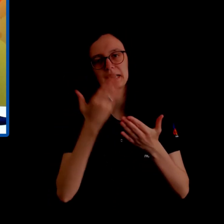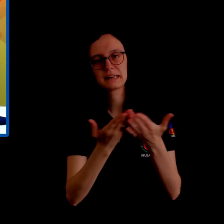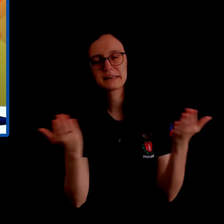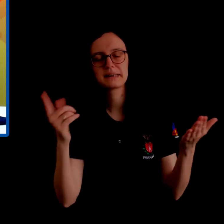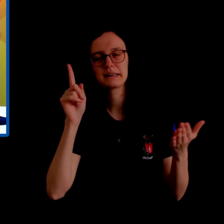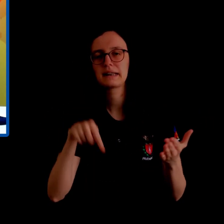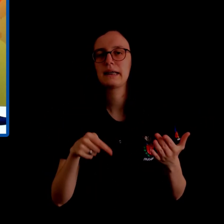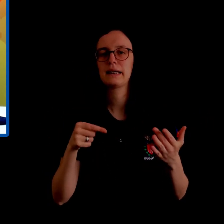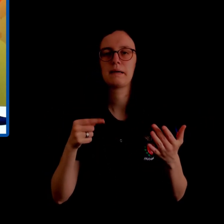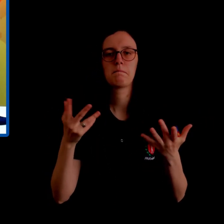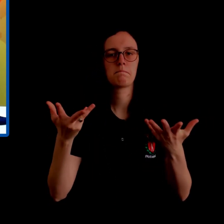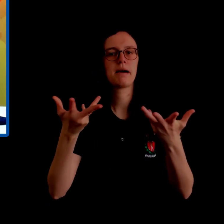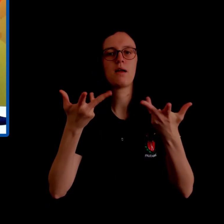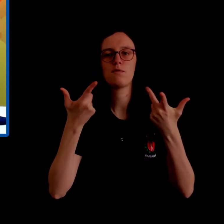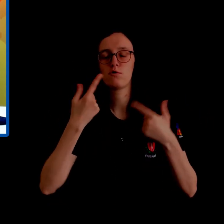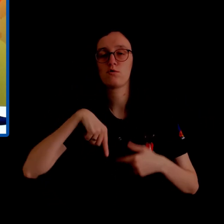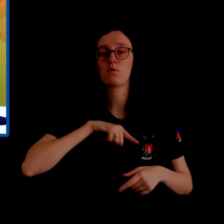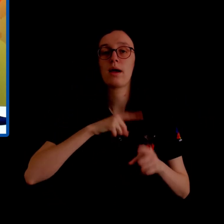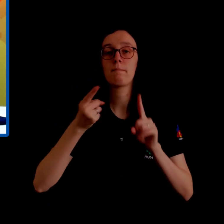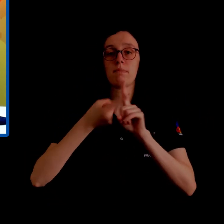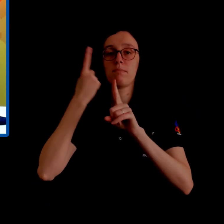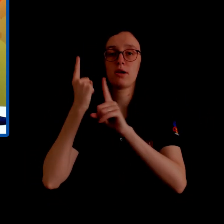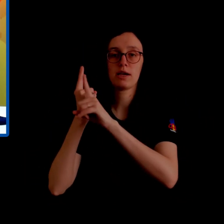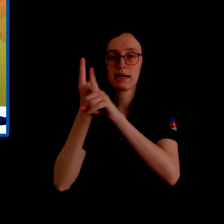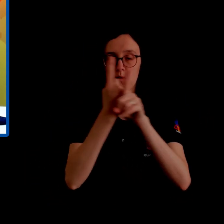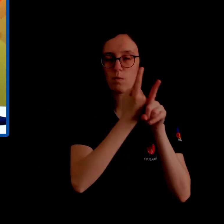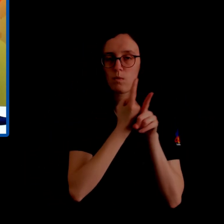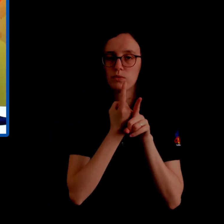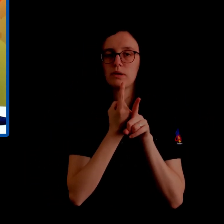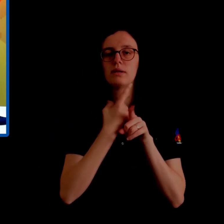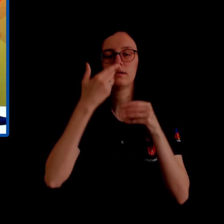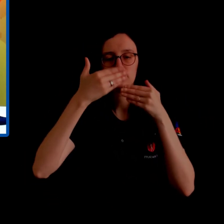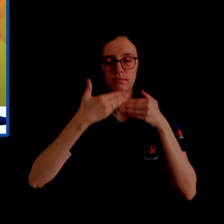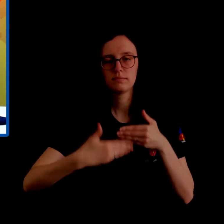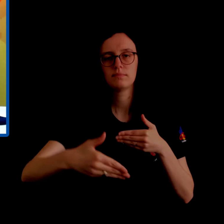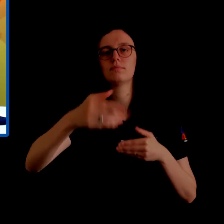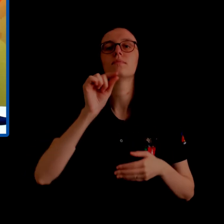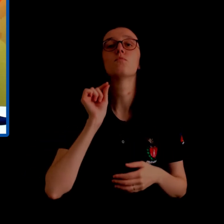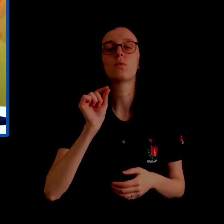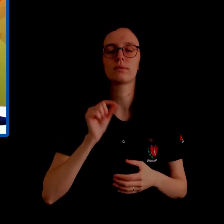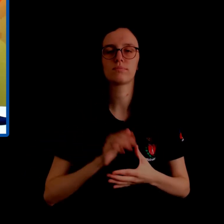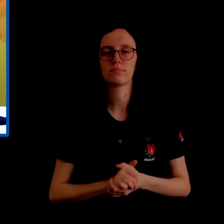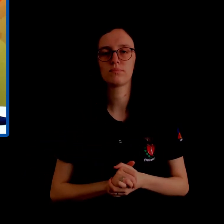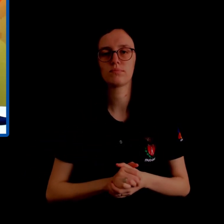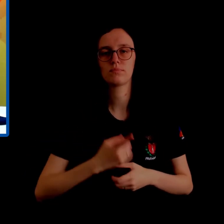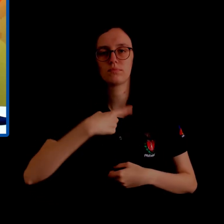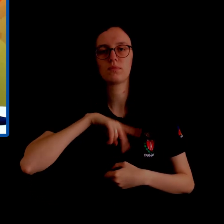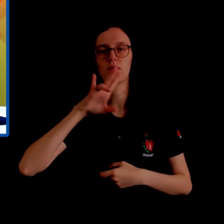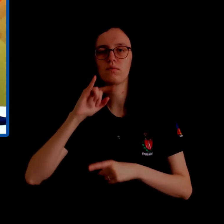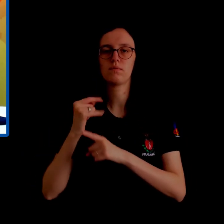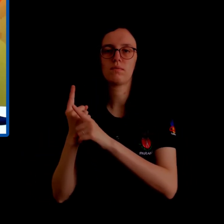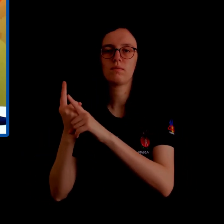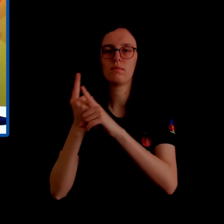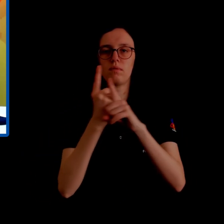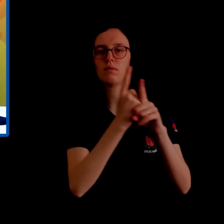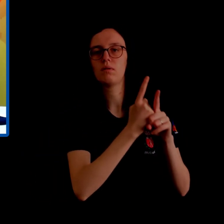foi maravilhoso. Esse foi o nosso primeiro encontro, tá? Então, a partir de agora, nós vamos nos encontrar,